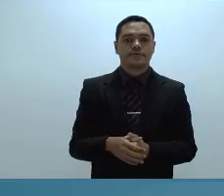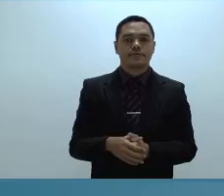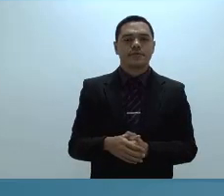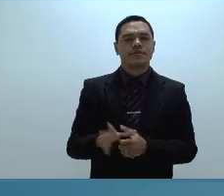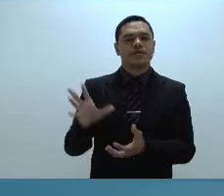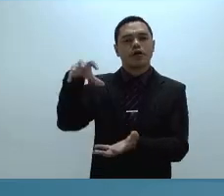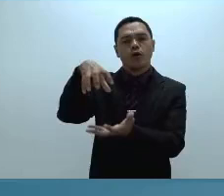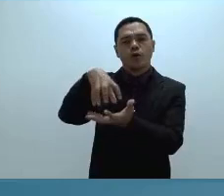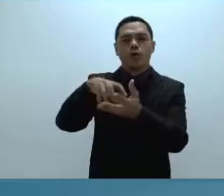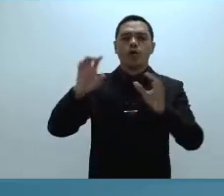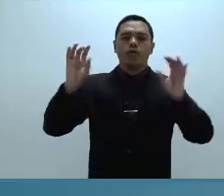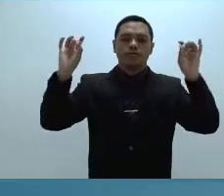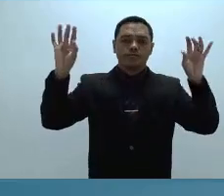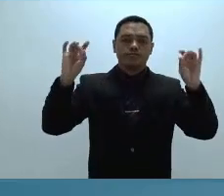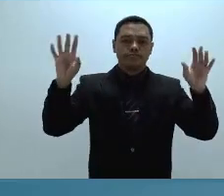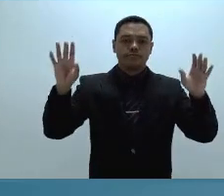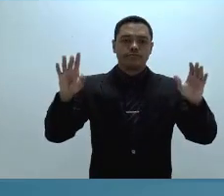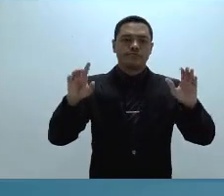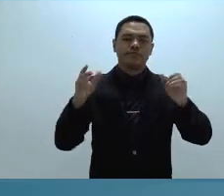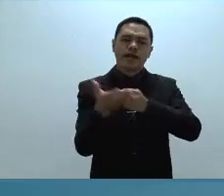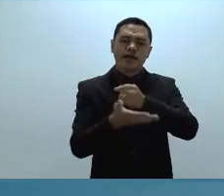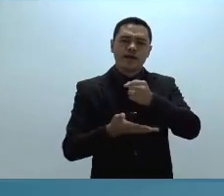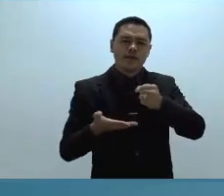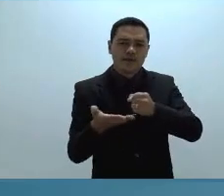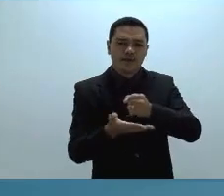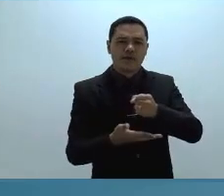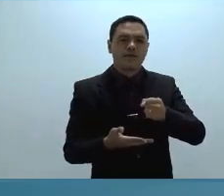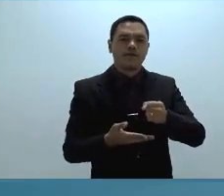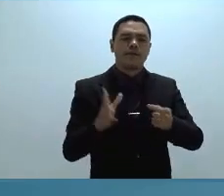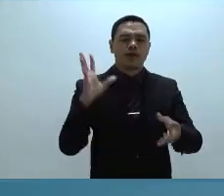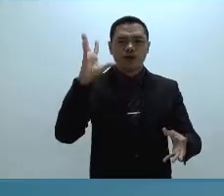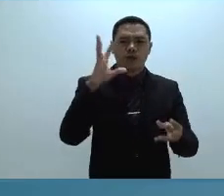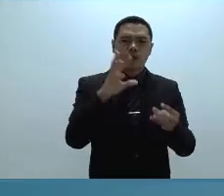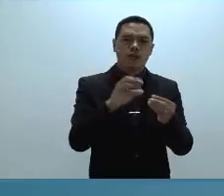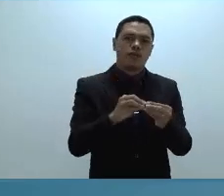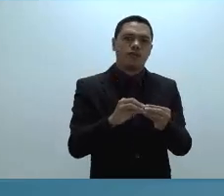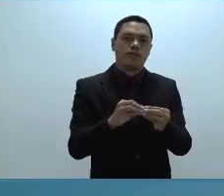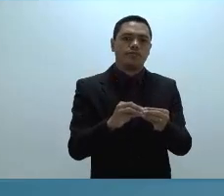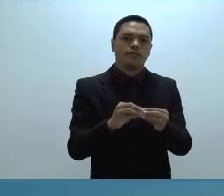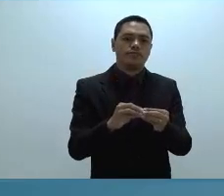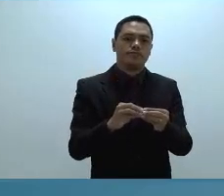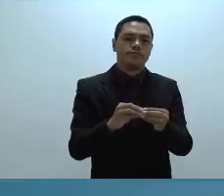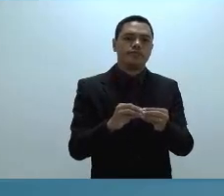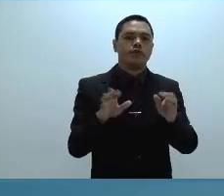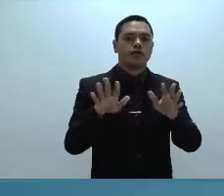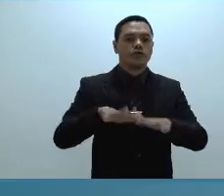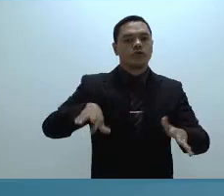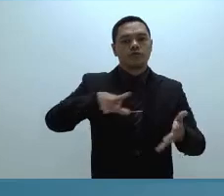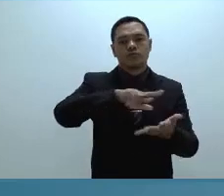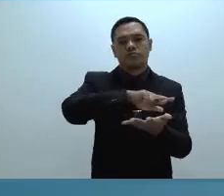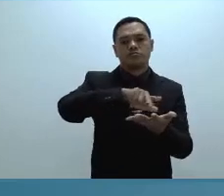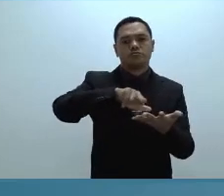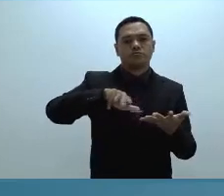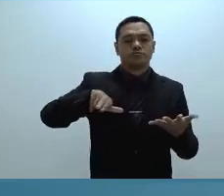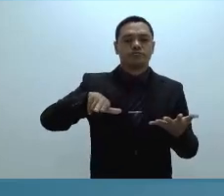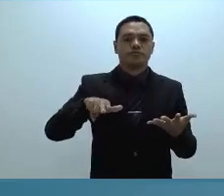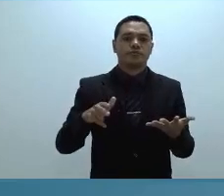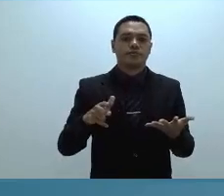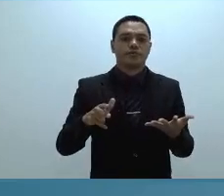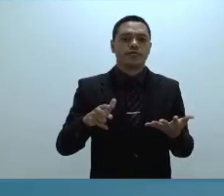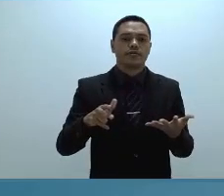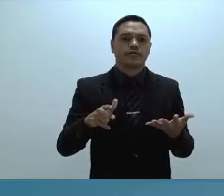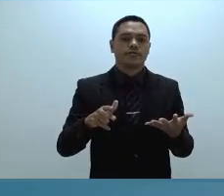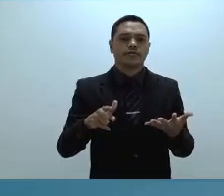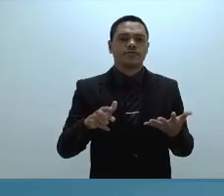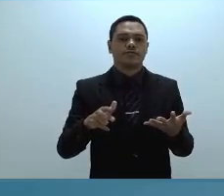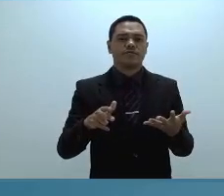da análise dos fundamentos que determinaram tal conclusão, abordando-se todos os aspectos que envolvem as ações que questionam a